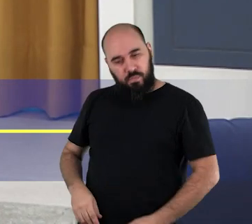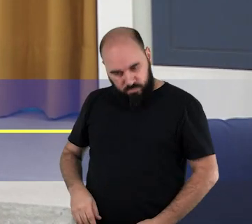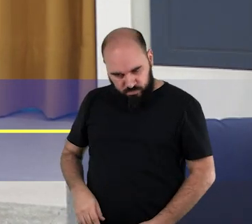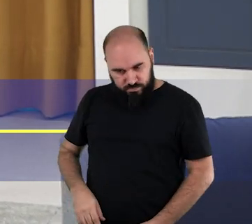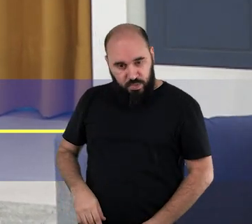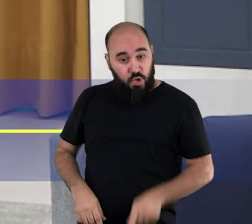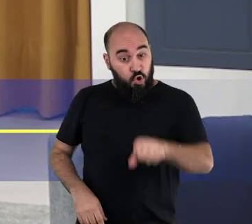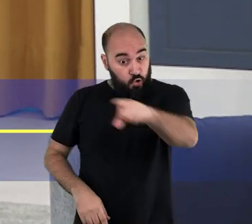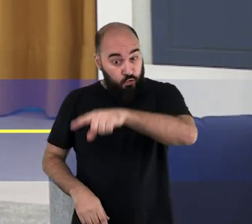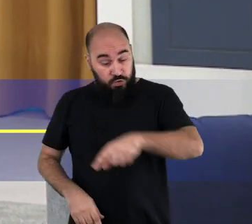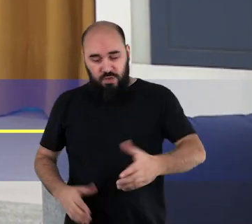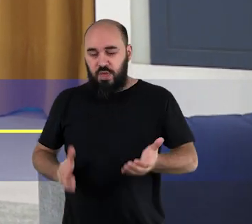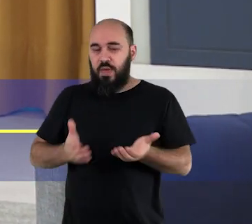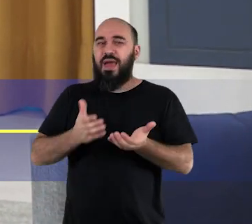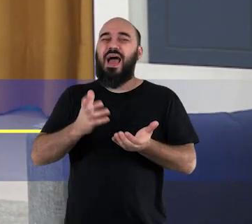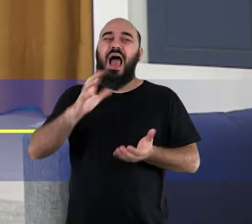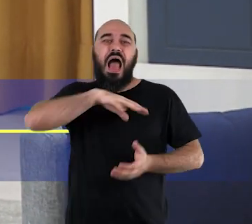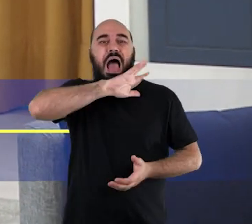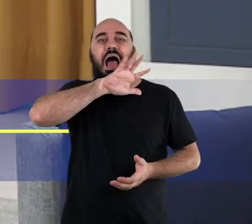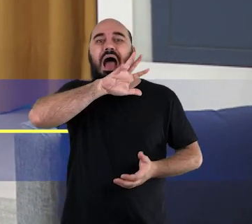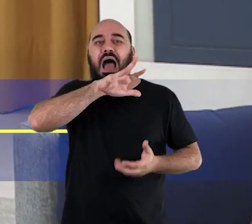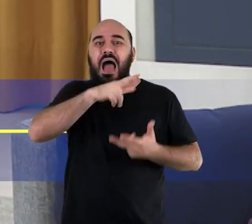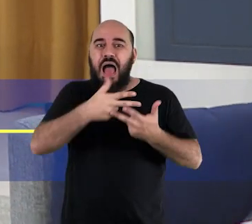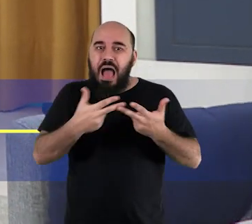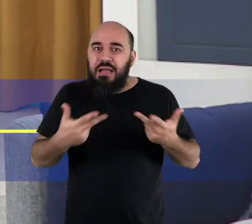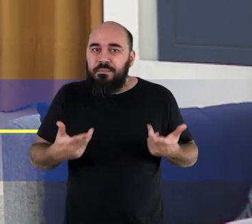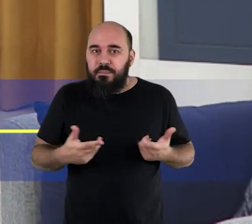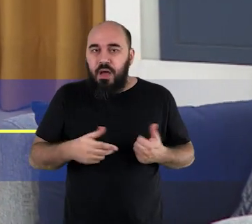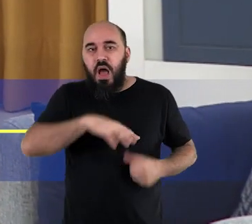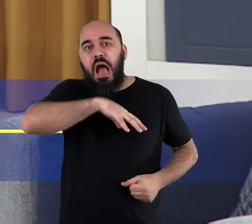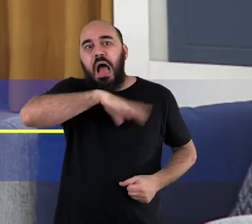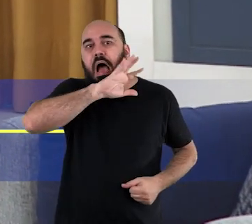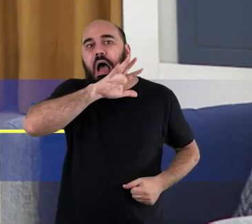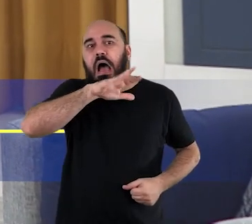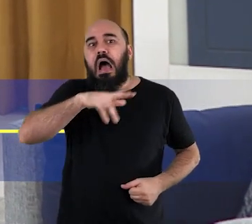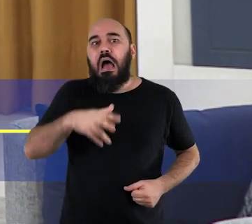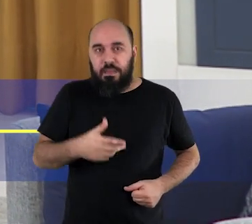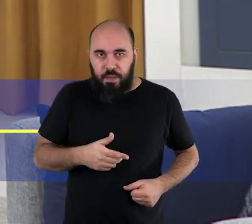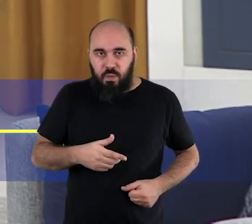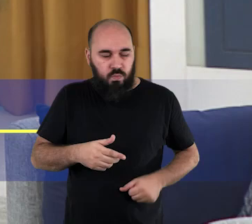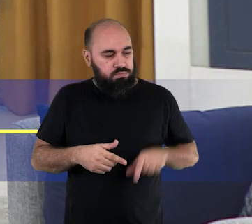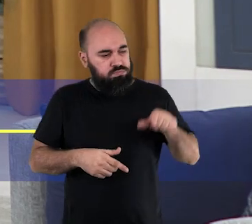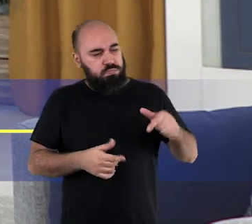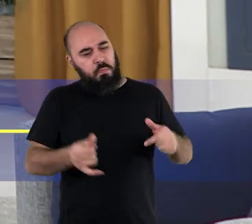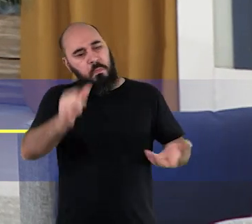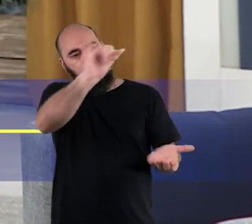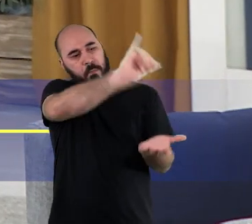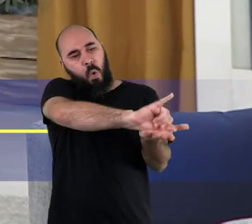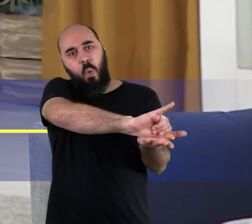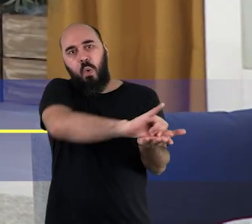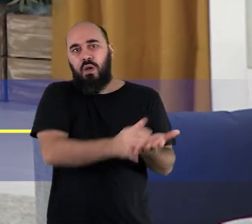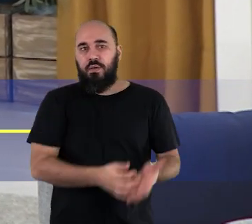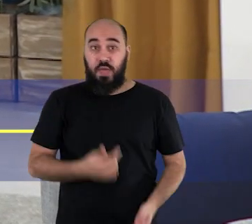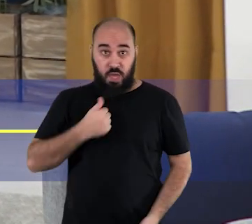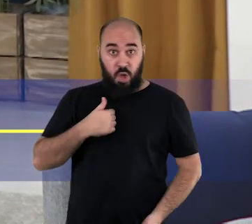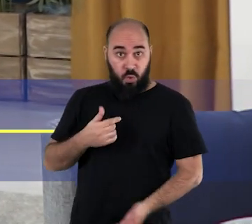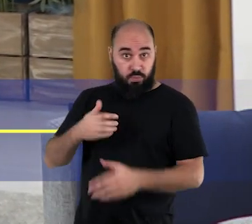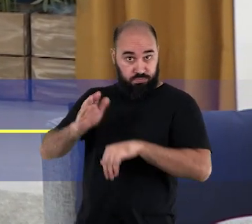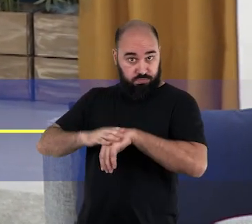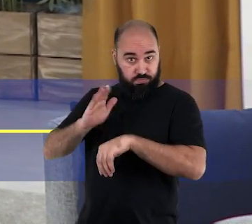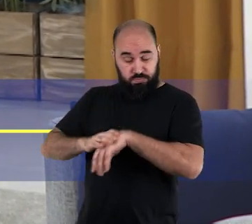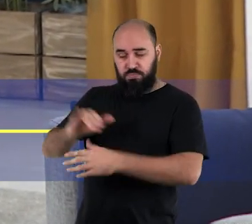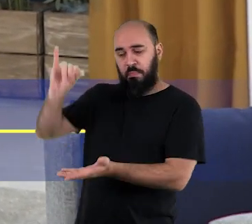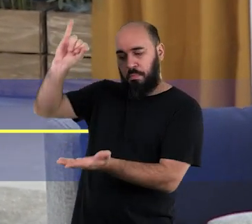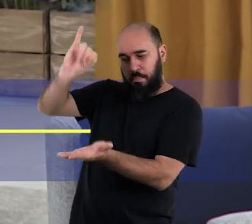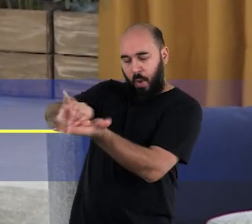oferecer um holocausto, vão colocar um animal imolado sobre o altar de Baal e eu farei o mesmo sobre o altar do Senhor.